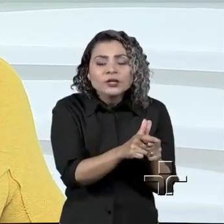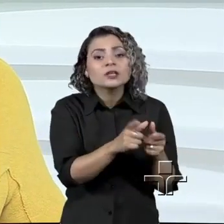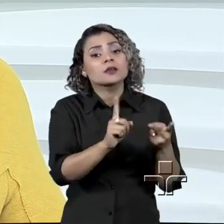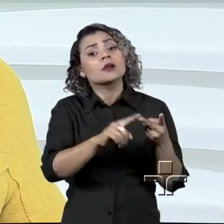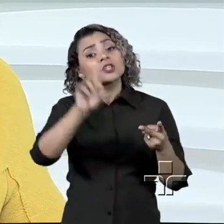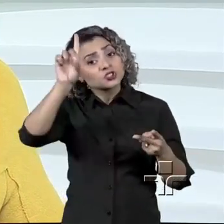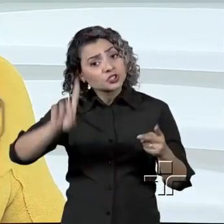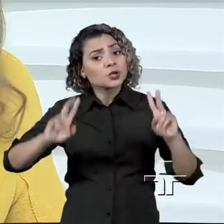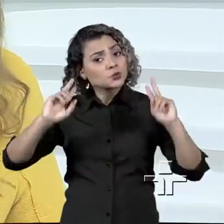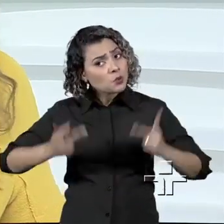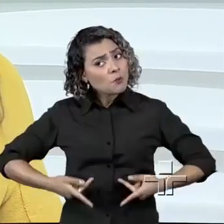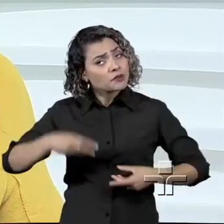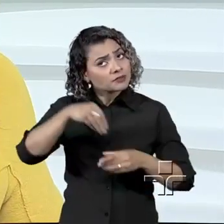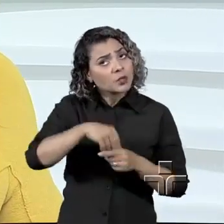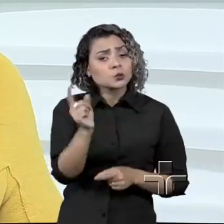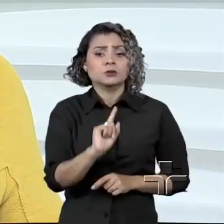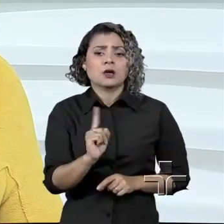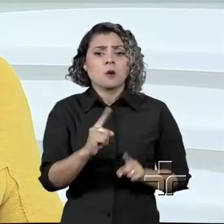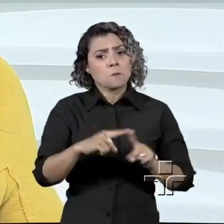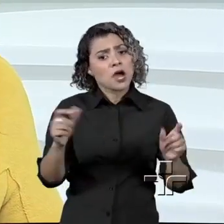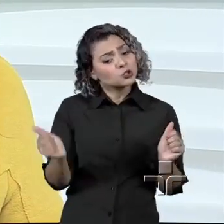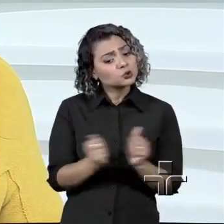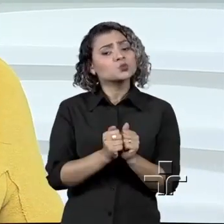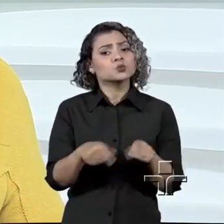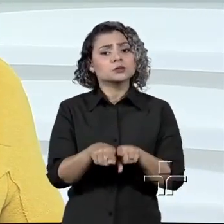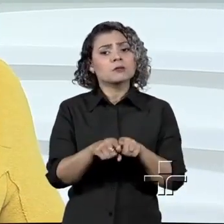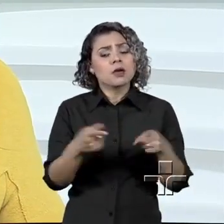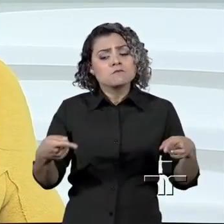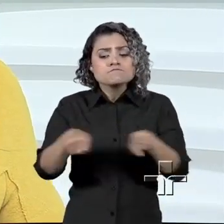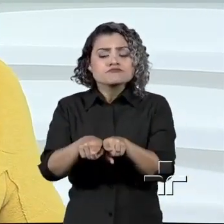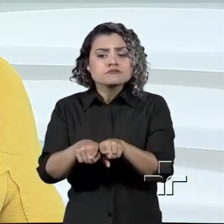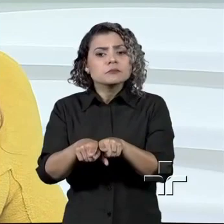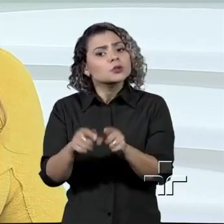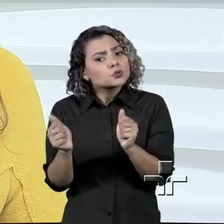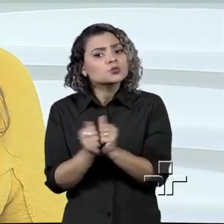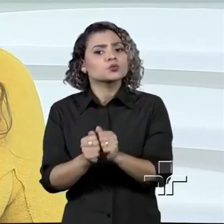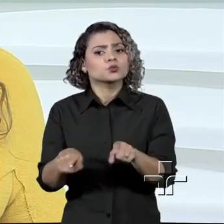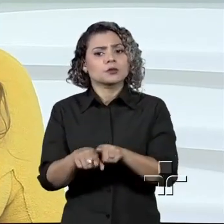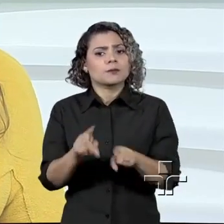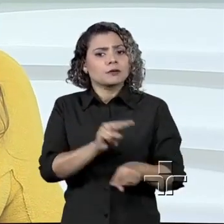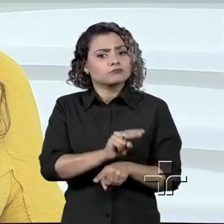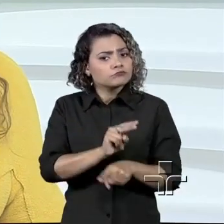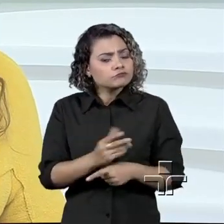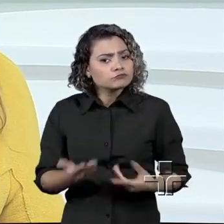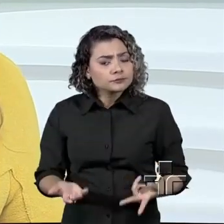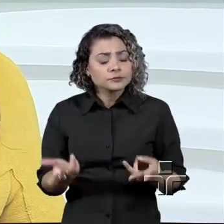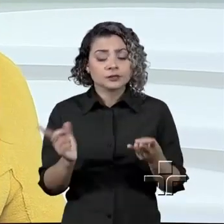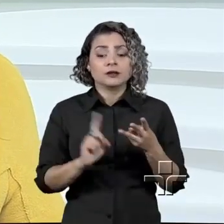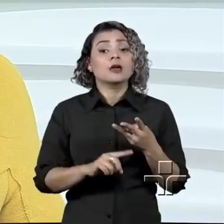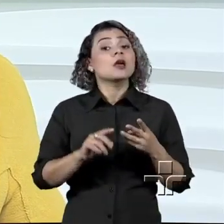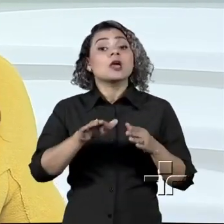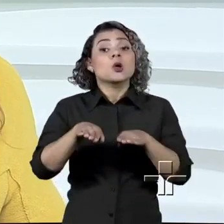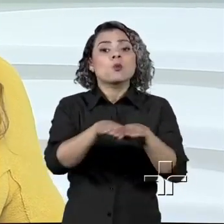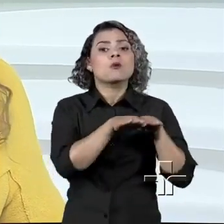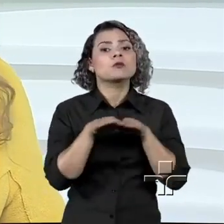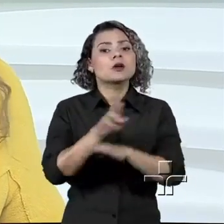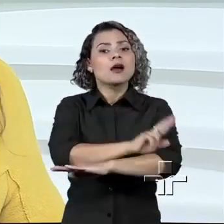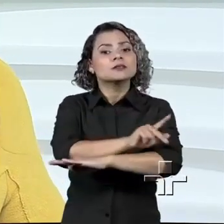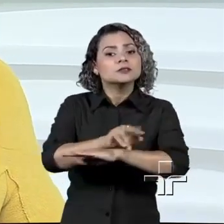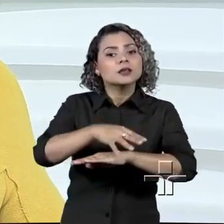direitos humanos, mas talvez junto, numa pasta conjunta, e igualdade